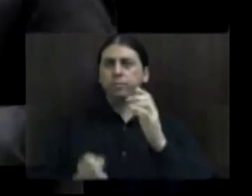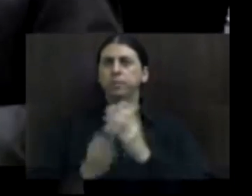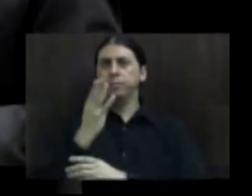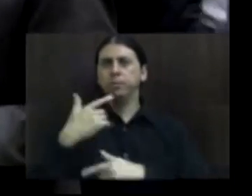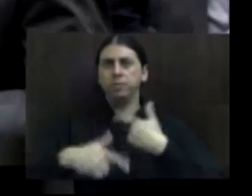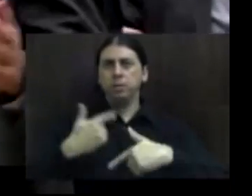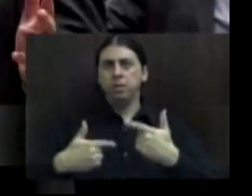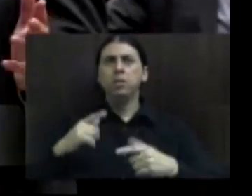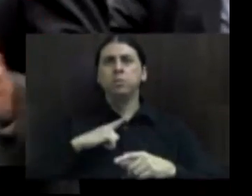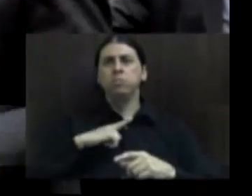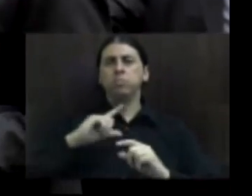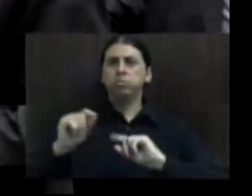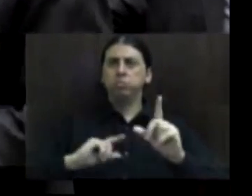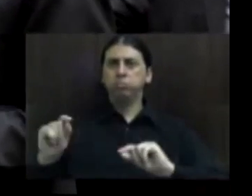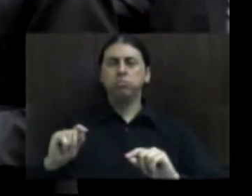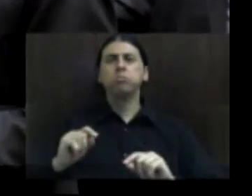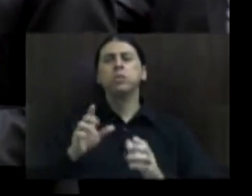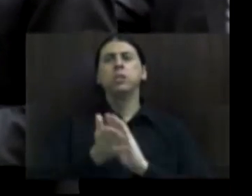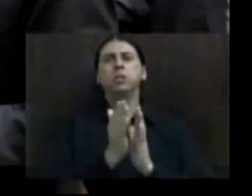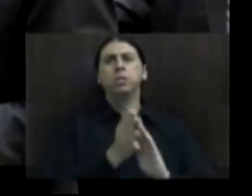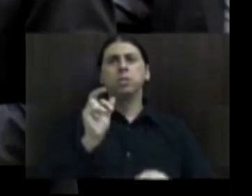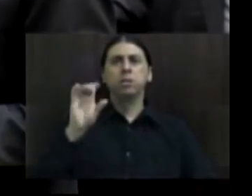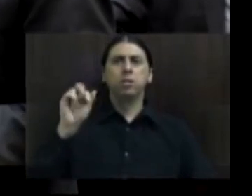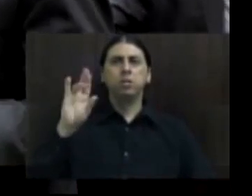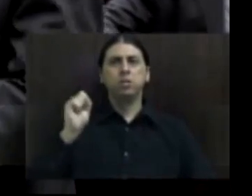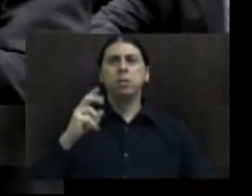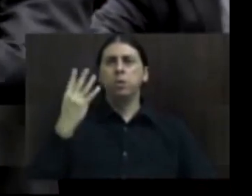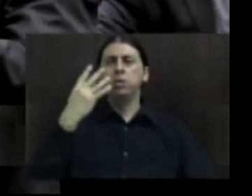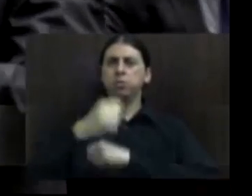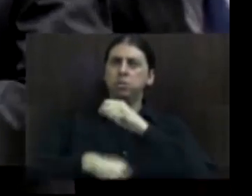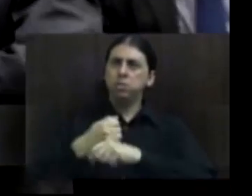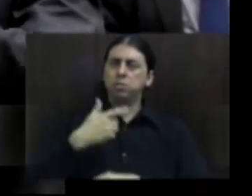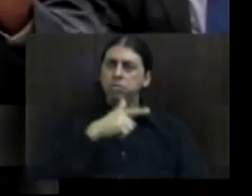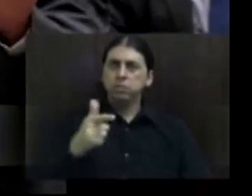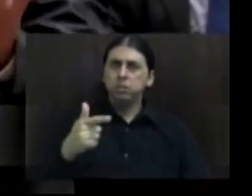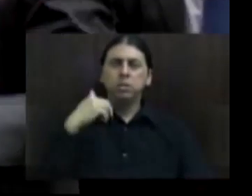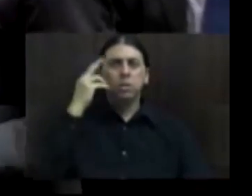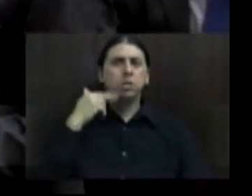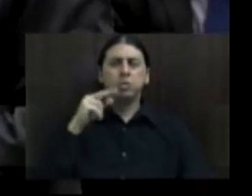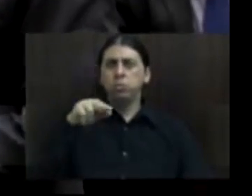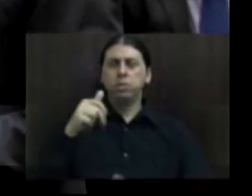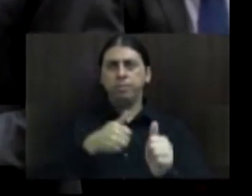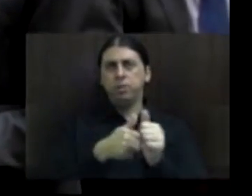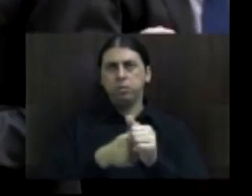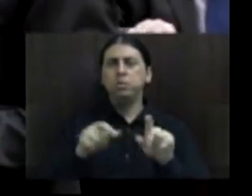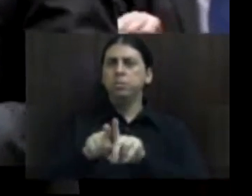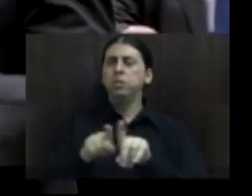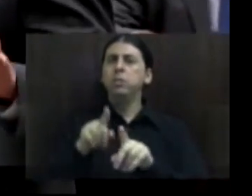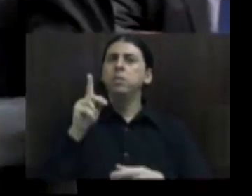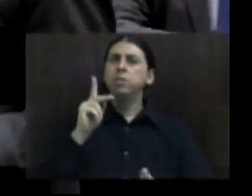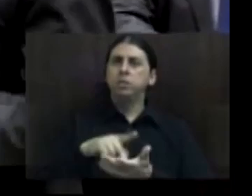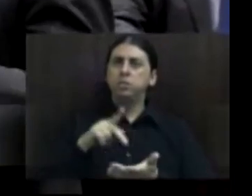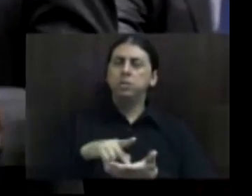saísse dessa crise mas não era o caso do Rio Grande do Sul nos últimos 4 anos de maneira que de kinesis Moo Tarso nunca teve nem perto na verdade que